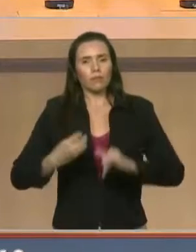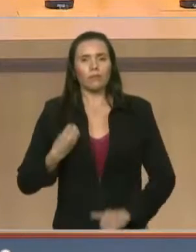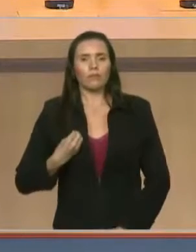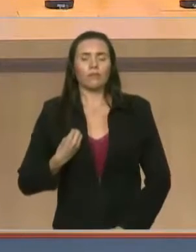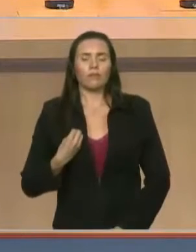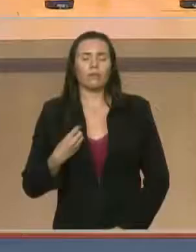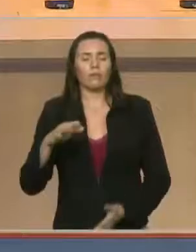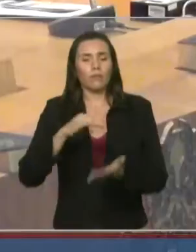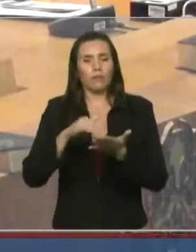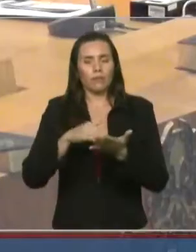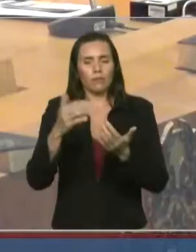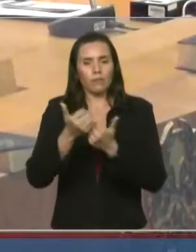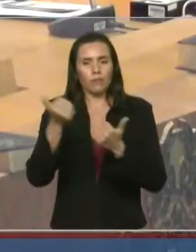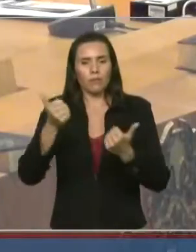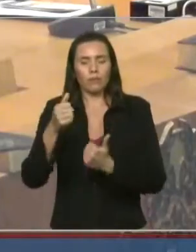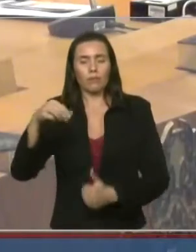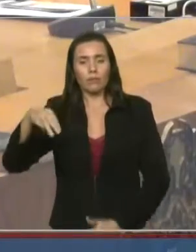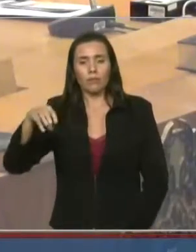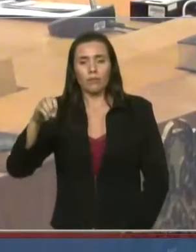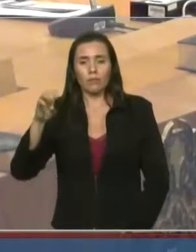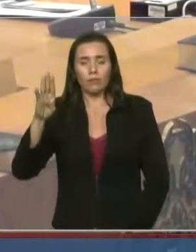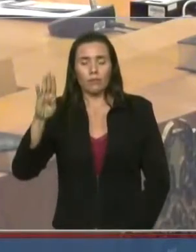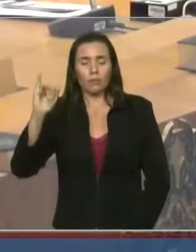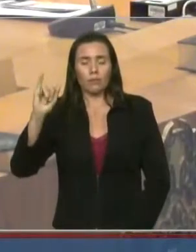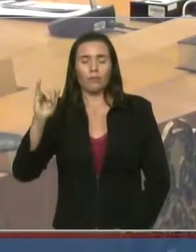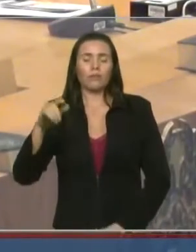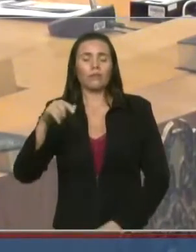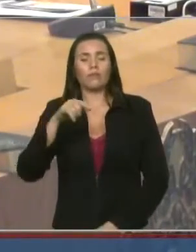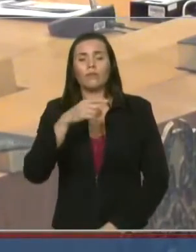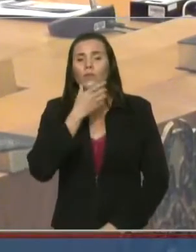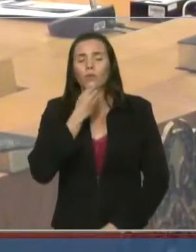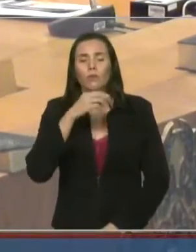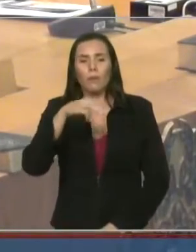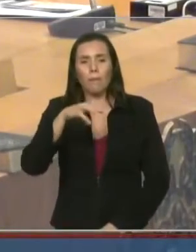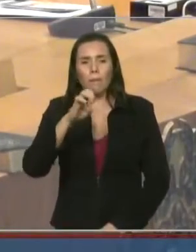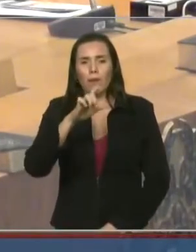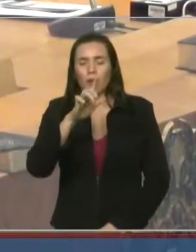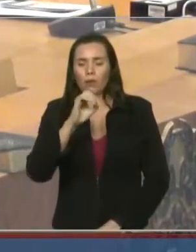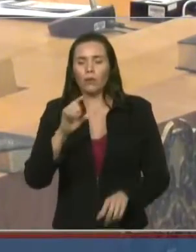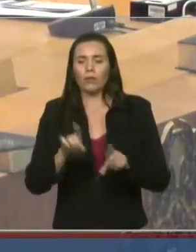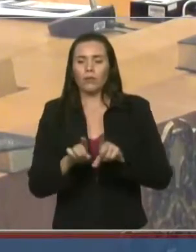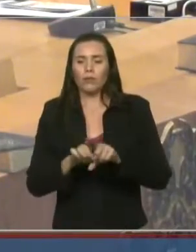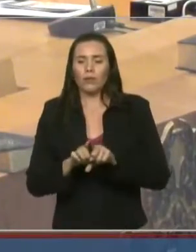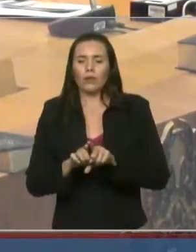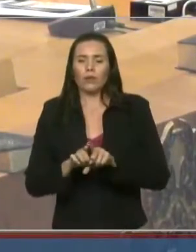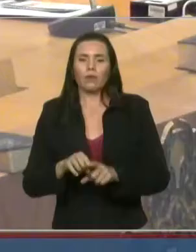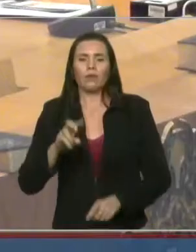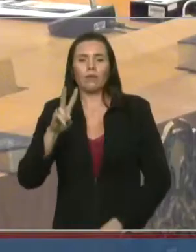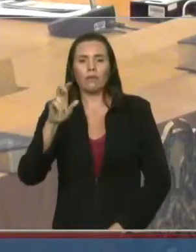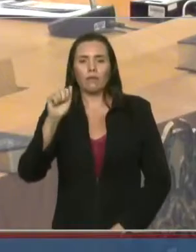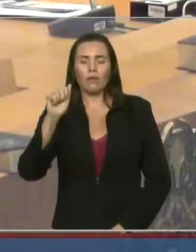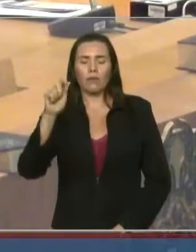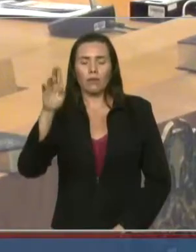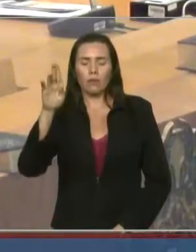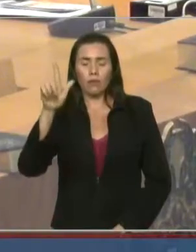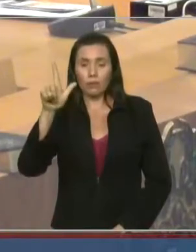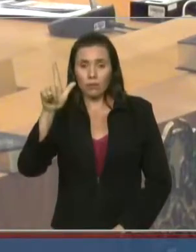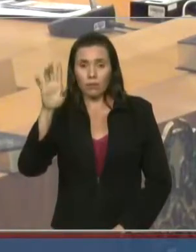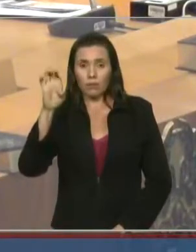MOB, Valber Pereira Nascimento Filho, coordenador estadual da Pastoral